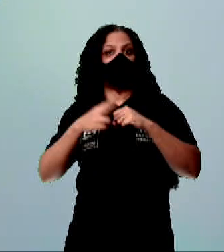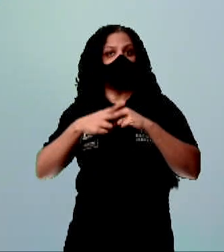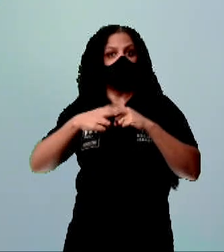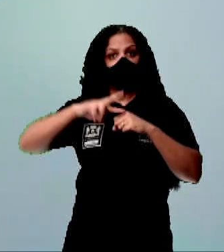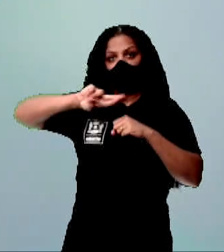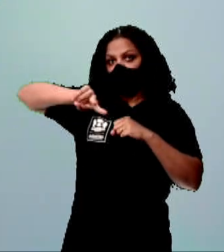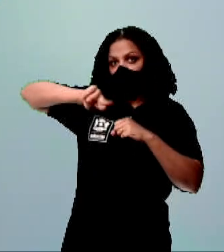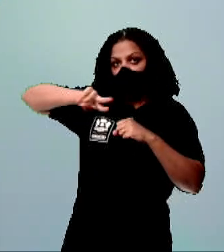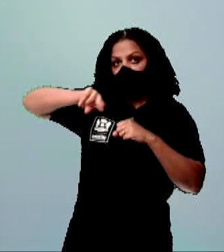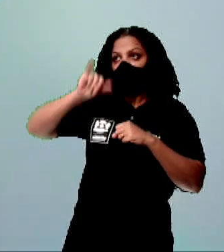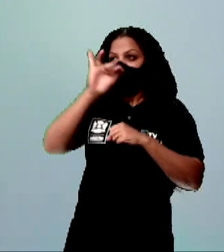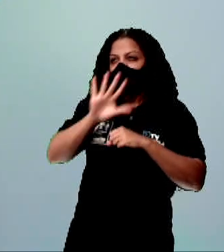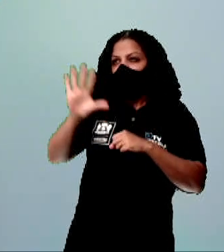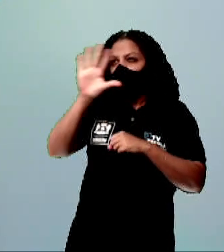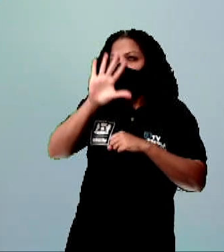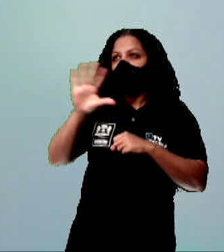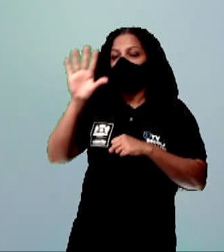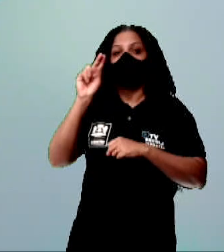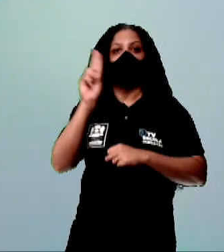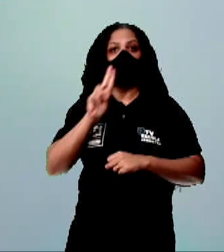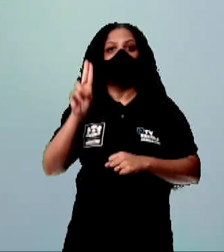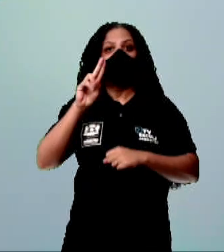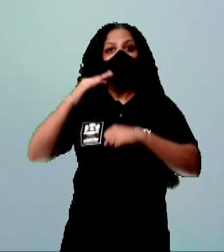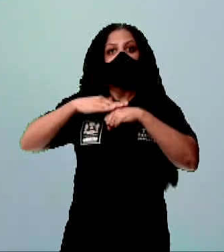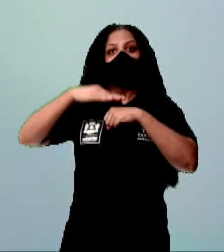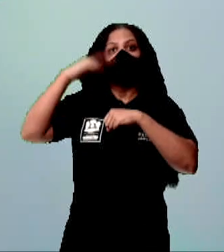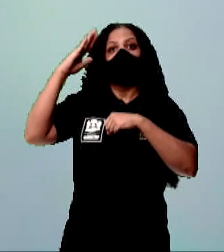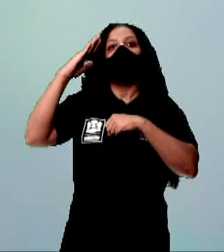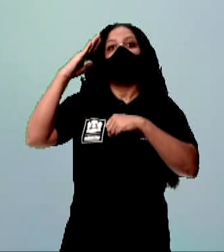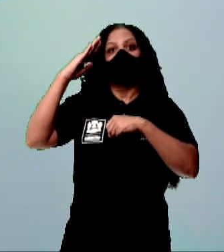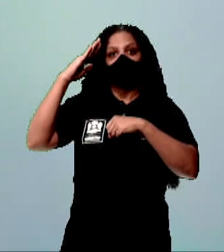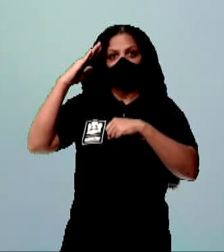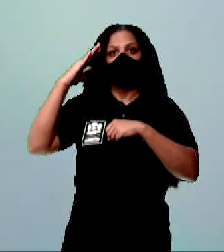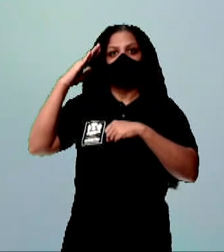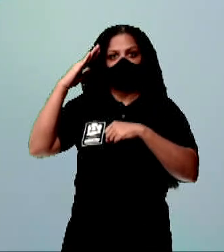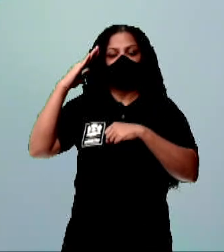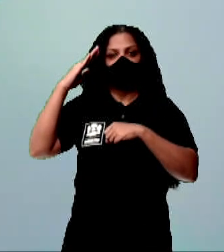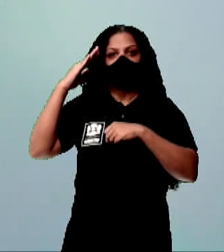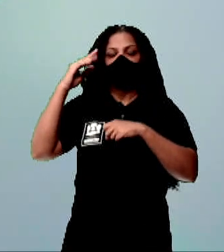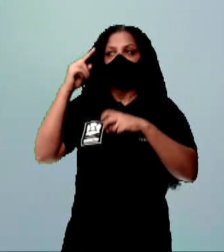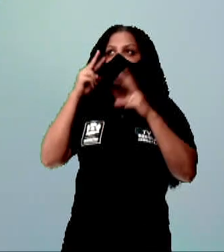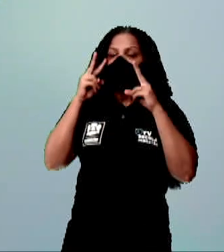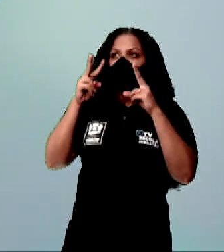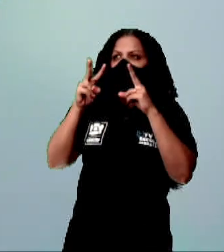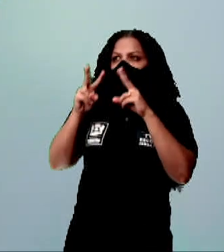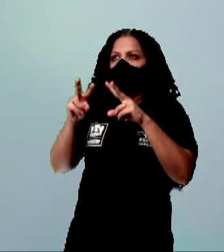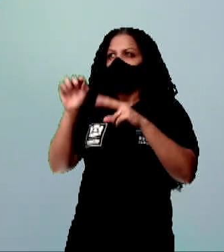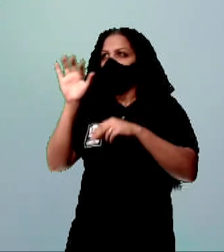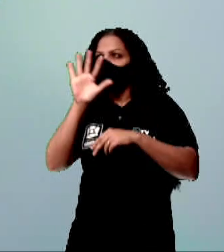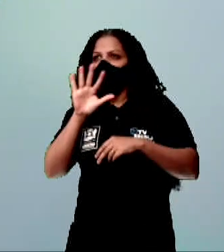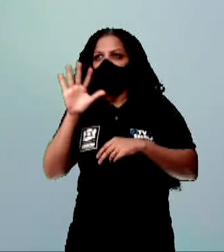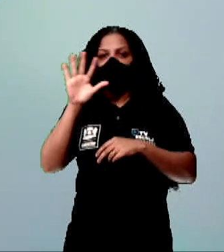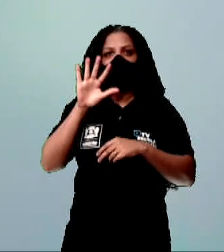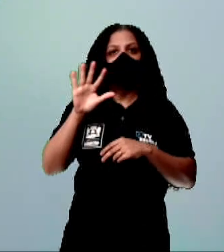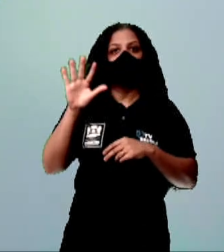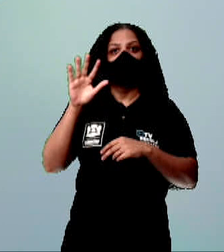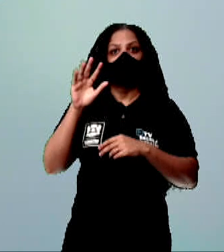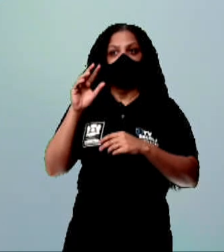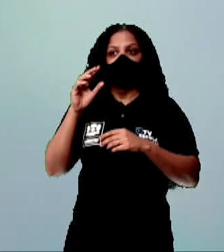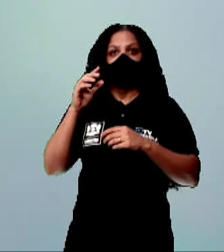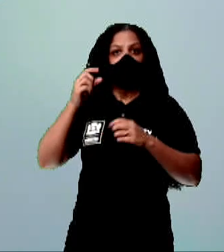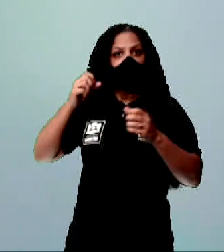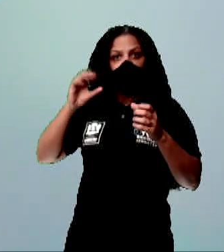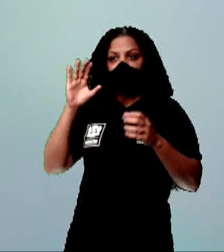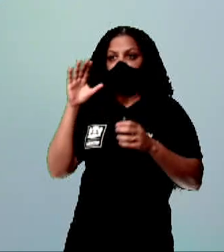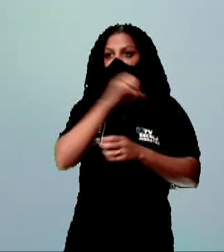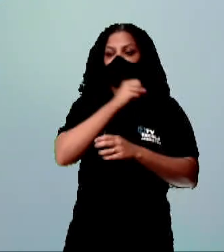usuais do que a linguagem verbal, que é o uso da escrita. Por quê? Porque você tem pouco tempo naquele momento do trânsito, de repente dá um